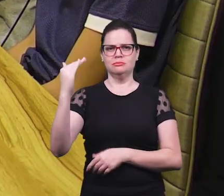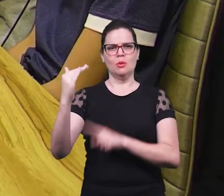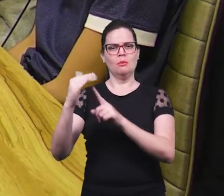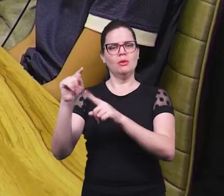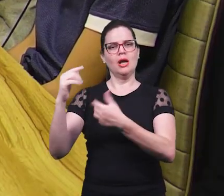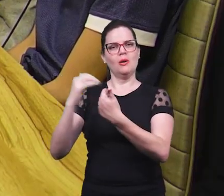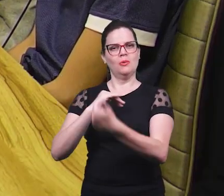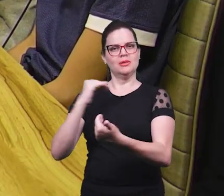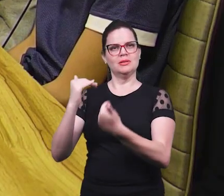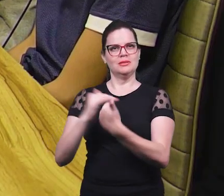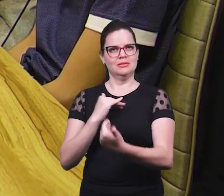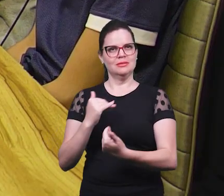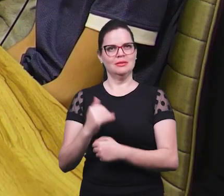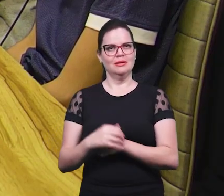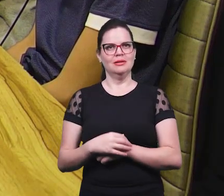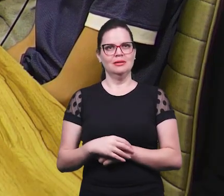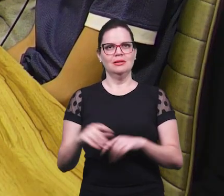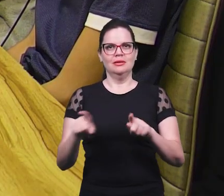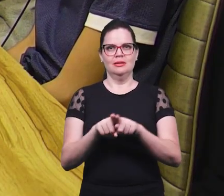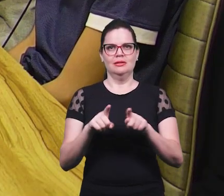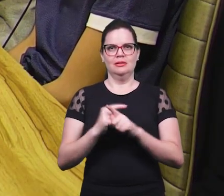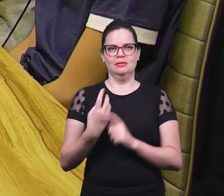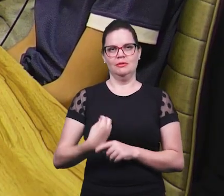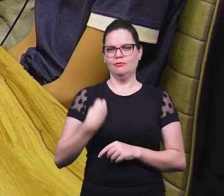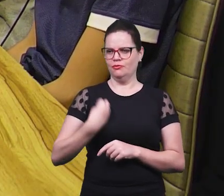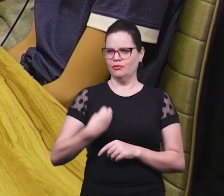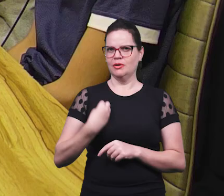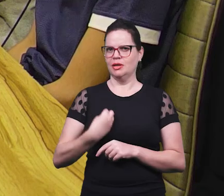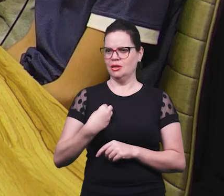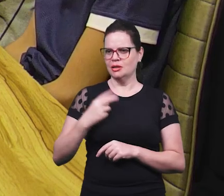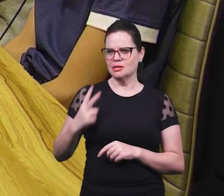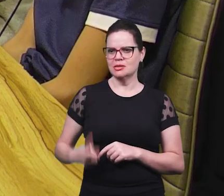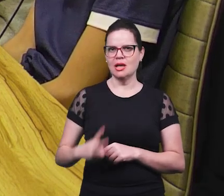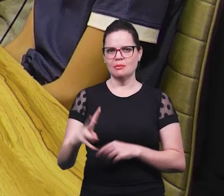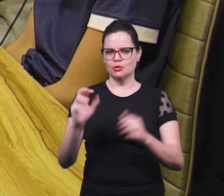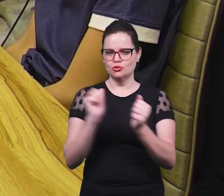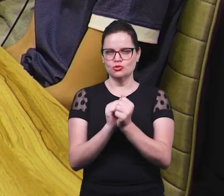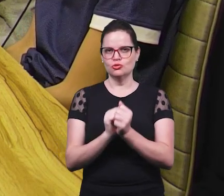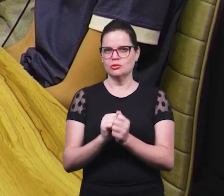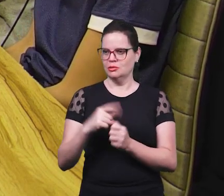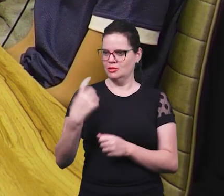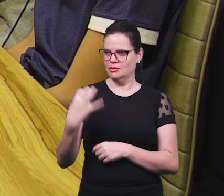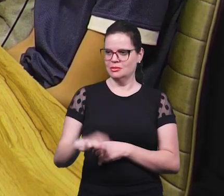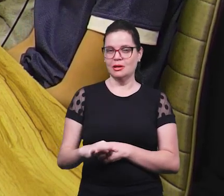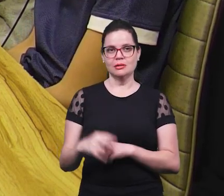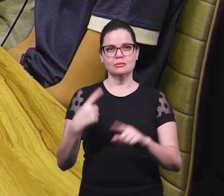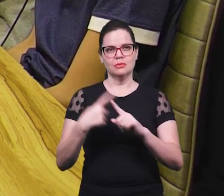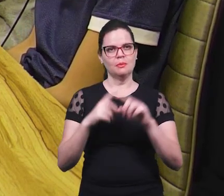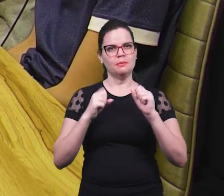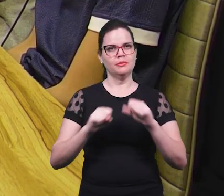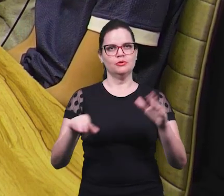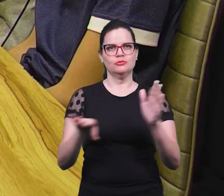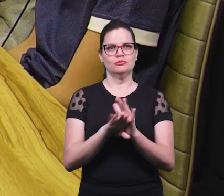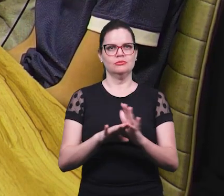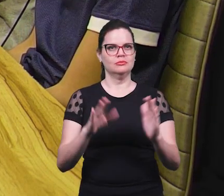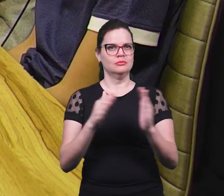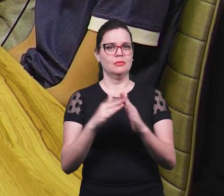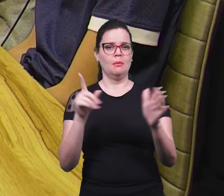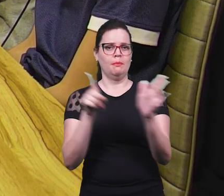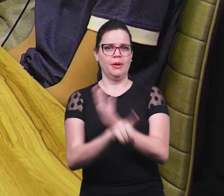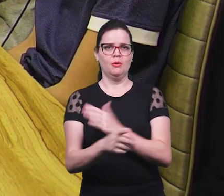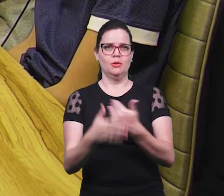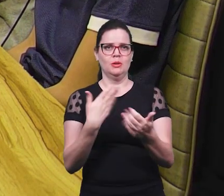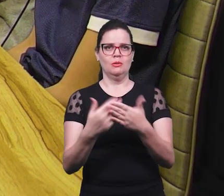como conselheiros. E participantes da sua vida. Participantes, não é, Eduardo? Não é, Eduardo? Ele pode chegar em casa e fazer